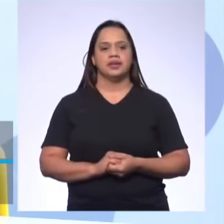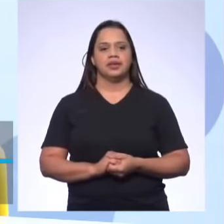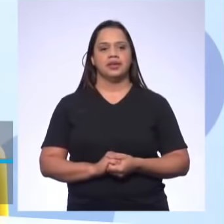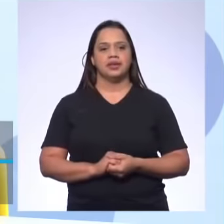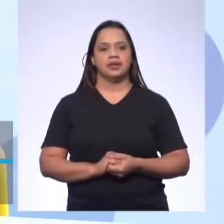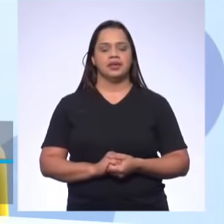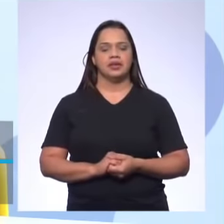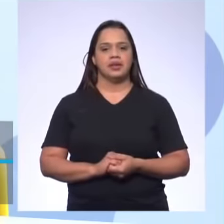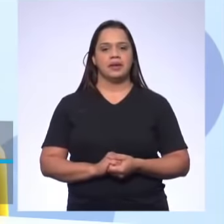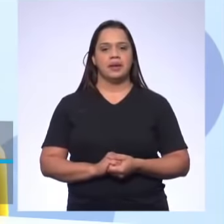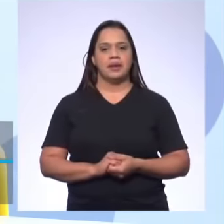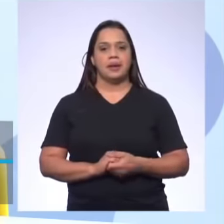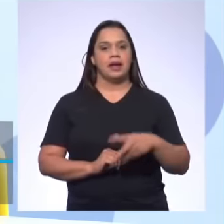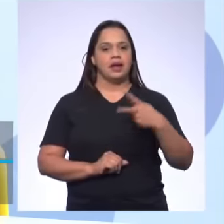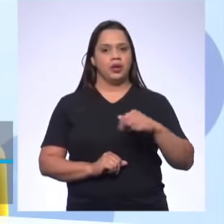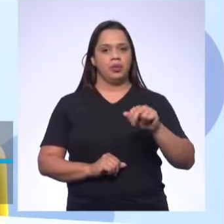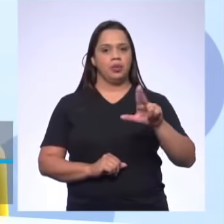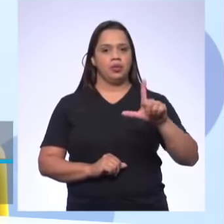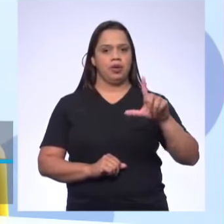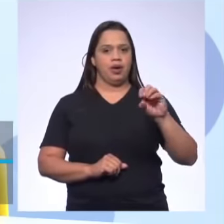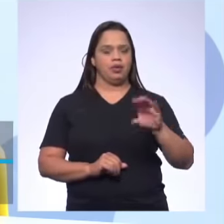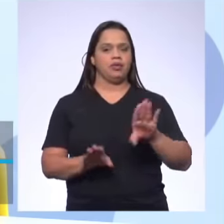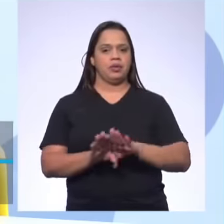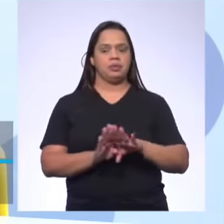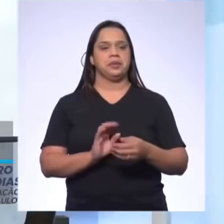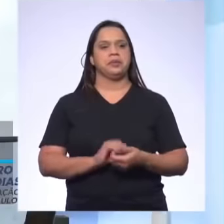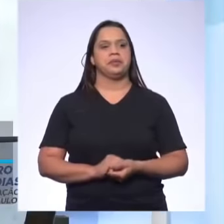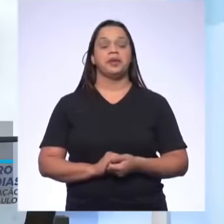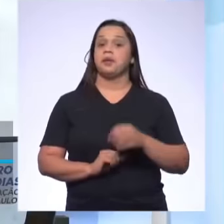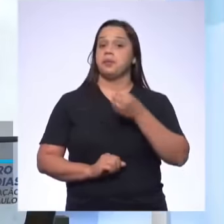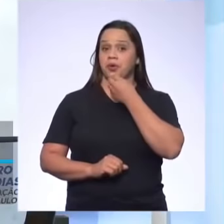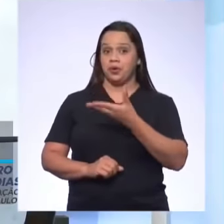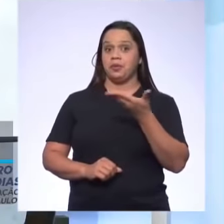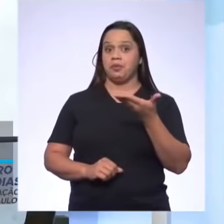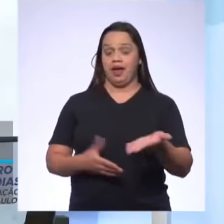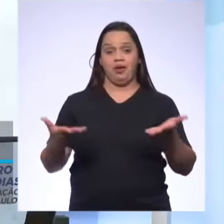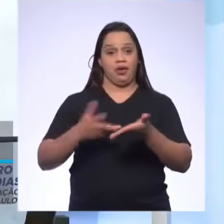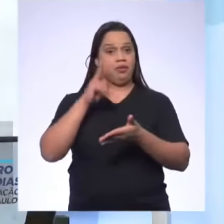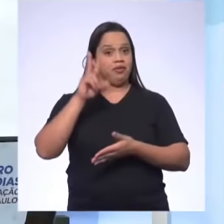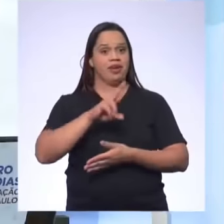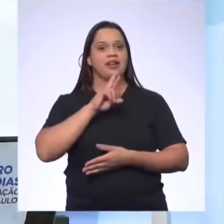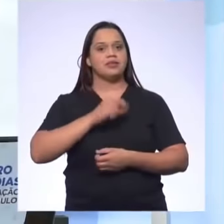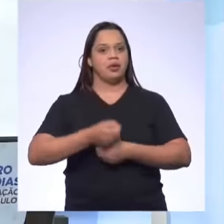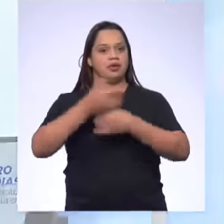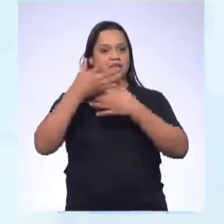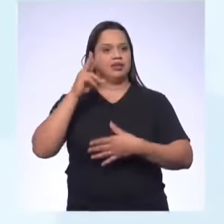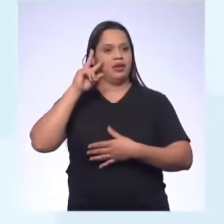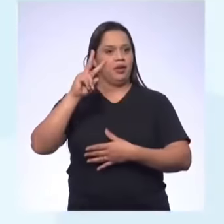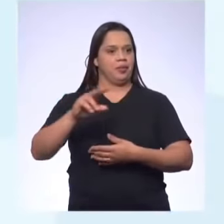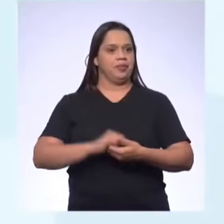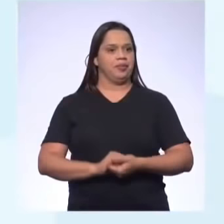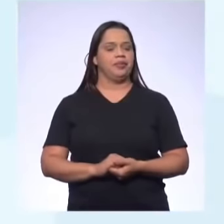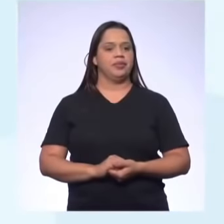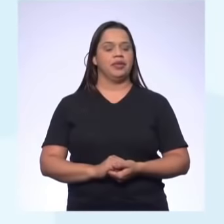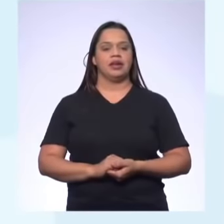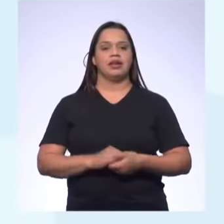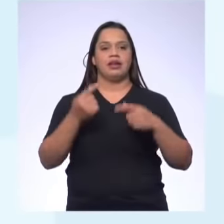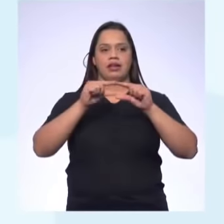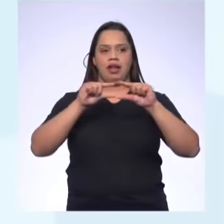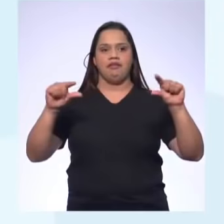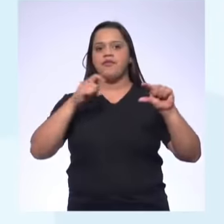genealógica e a number 2, Paul's Hereditary Tree Sample. Muito bacana. Vamos lá com a resposta, por favor? Para vocês darem o print.